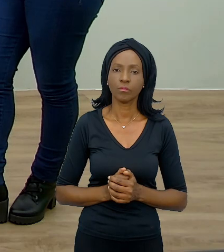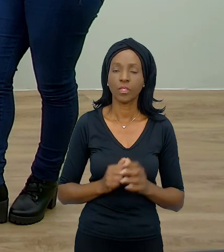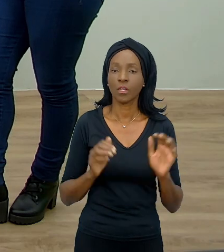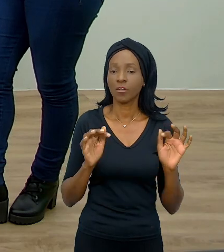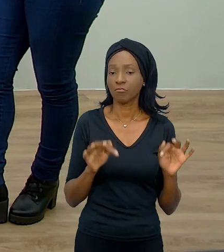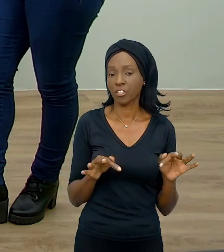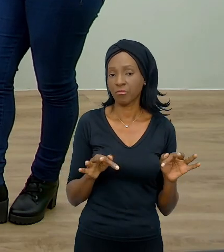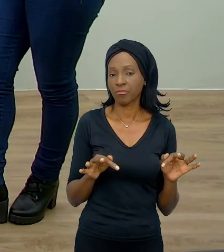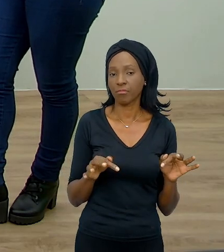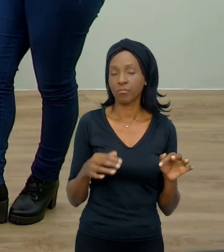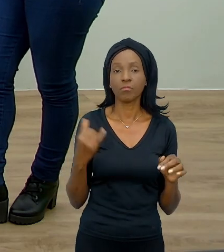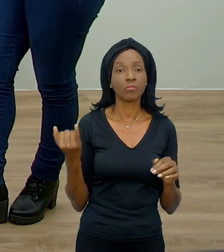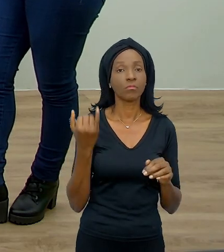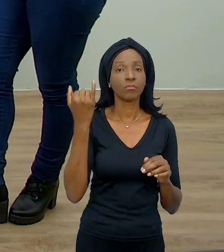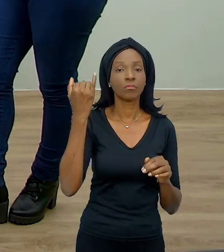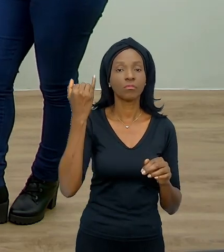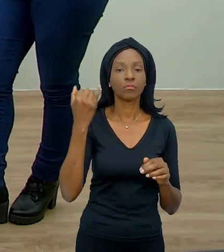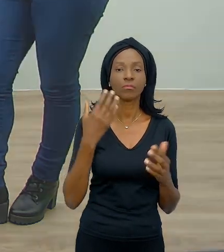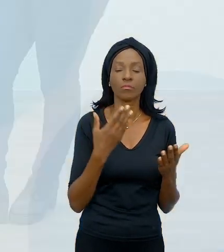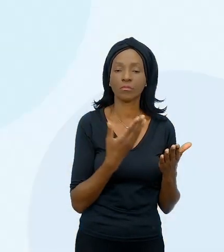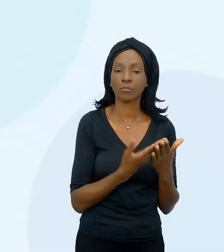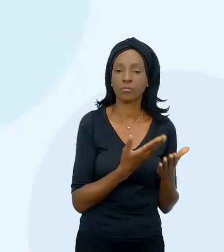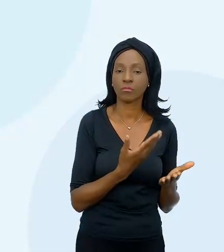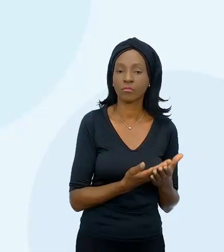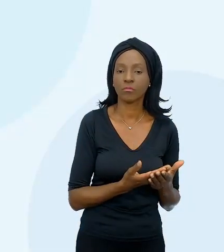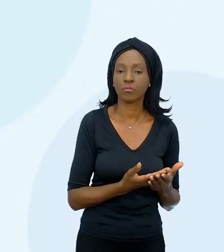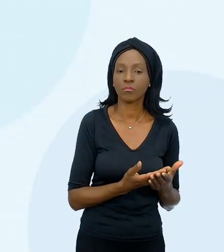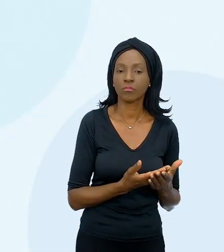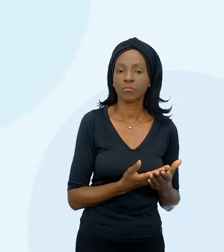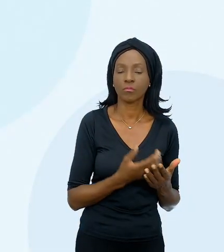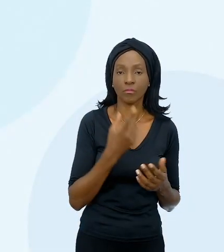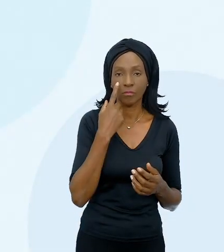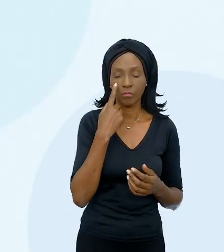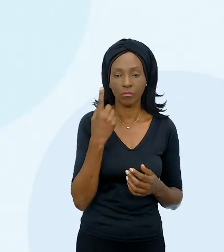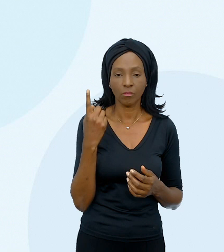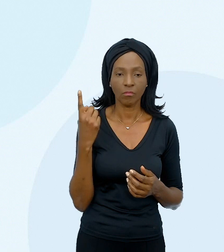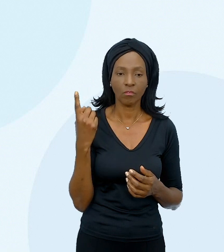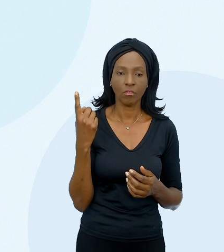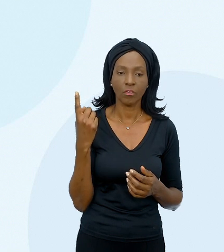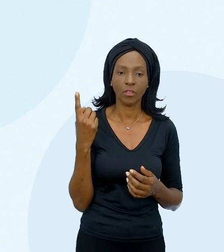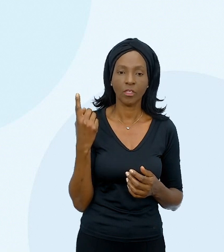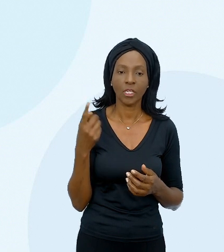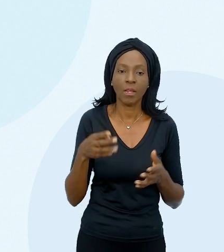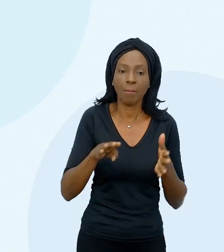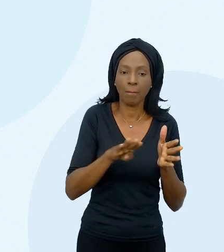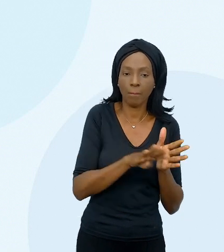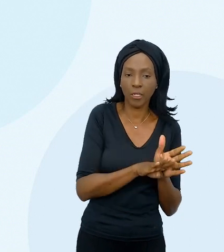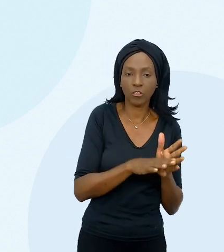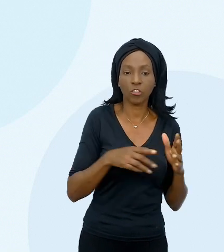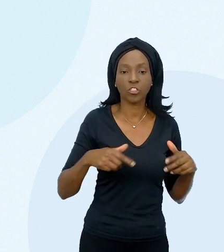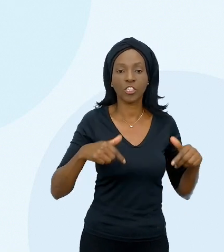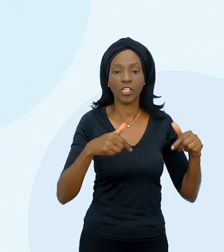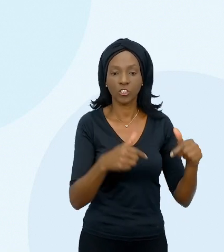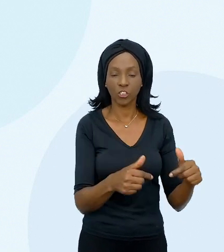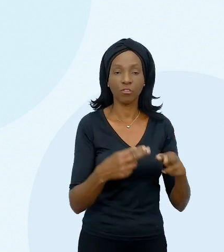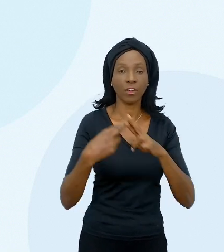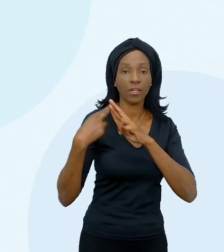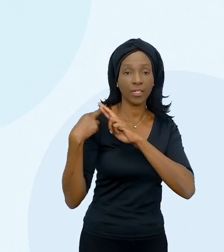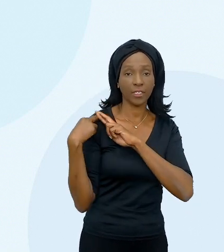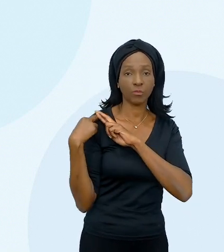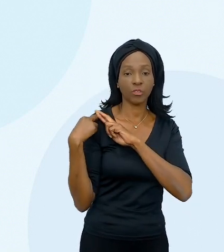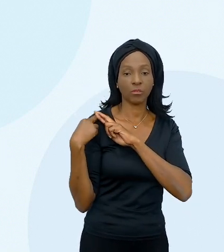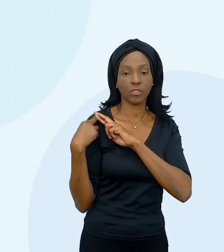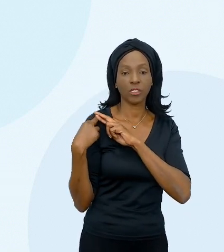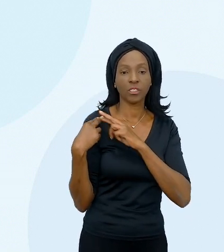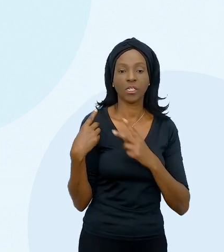Enfim, é também importante que os estudantes, veja só, por isso que na metodologia ativa a responsabilidade